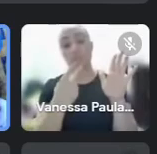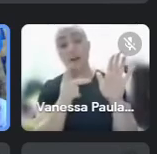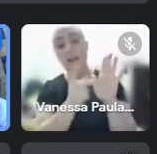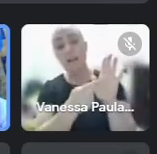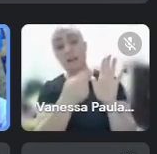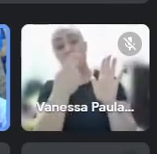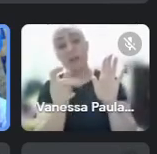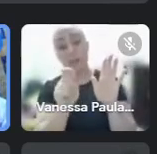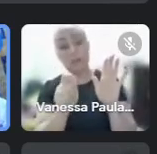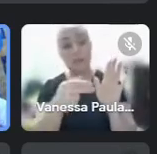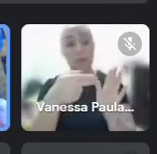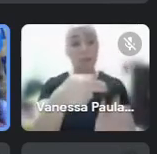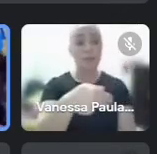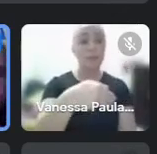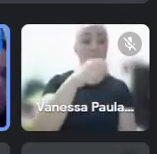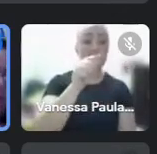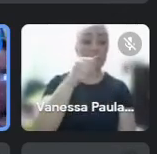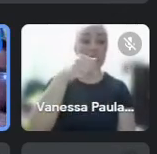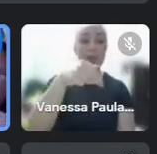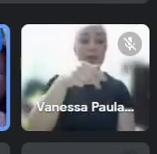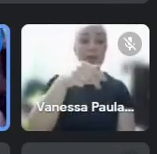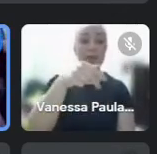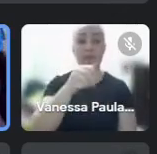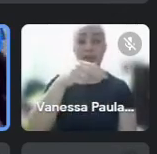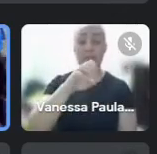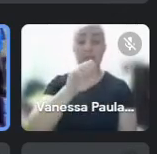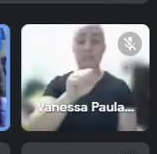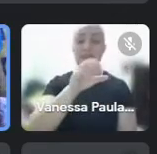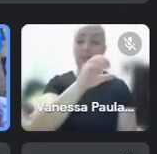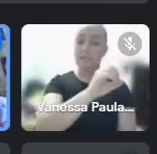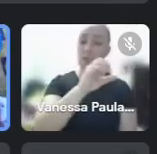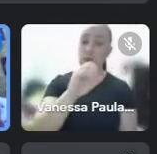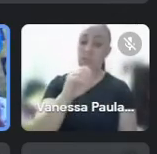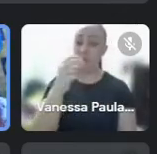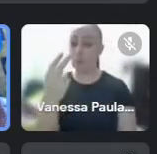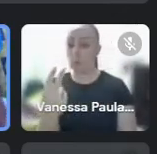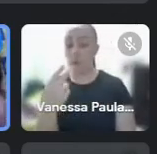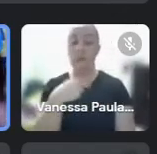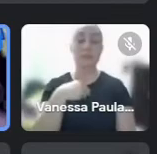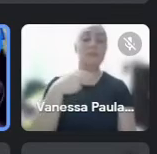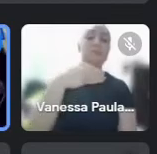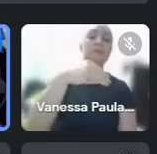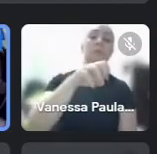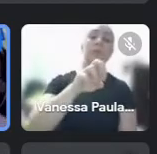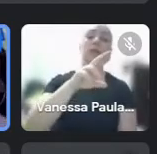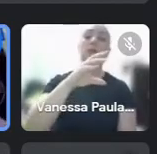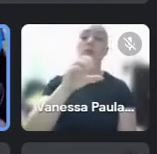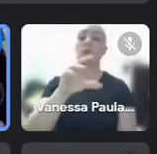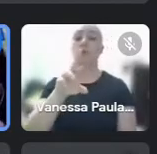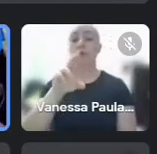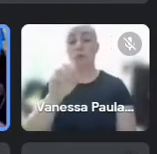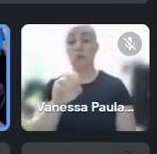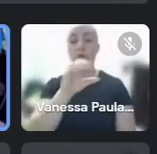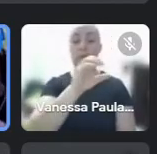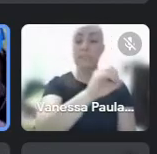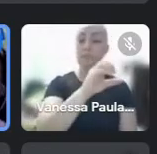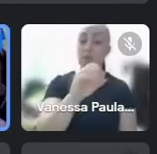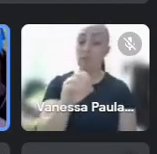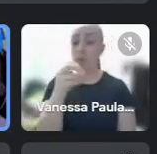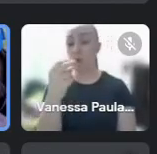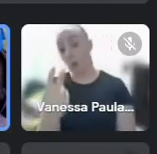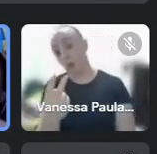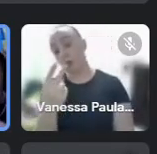é 0,002, para o mercúrio é 0,0002 miligramas por